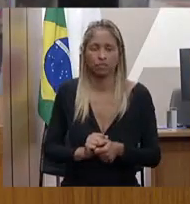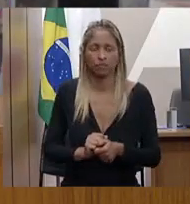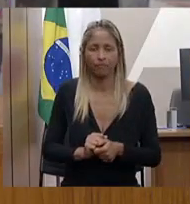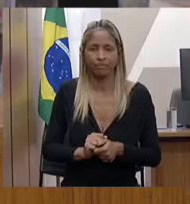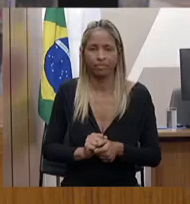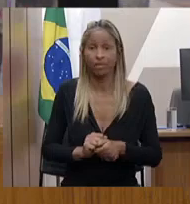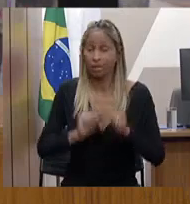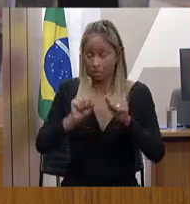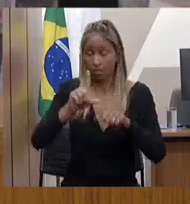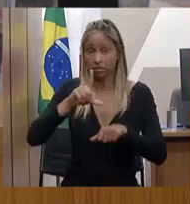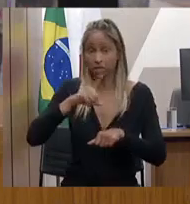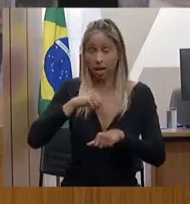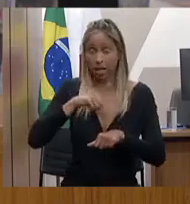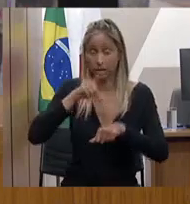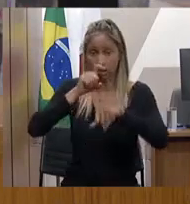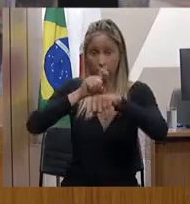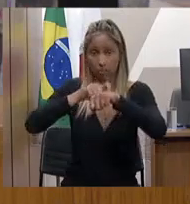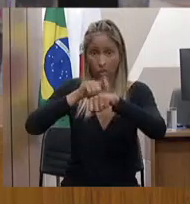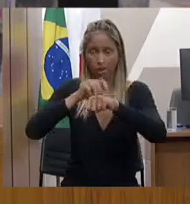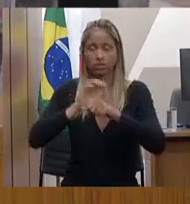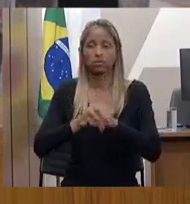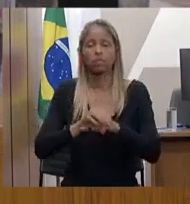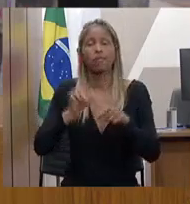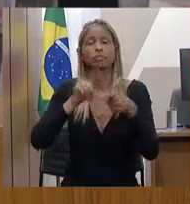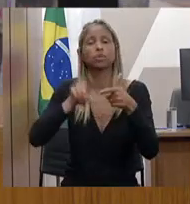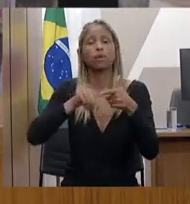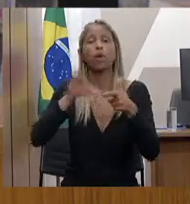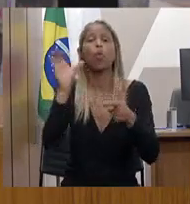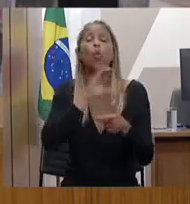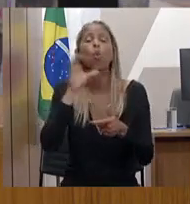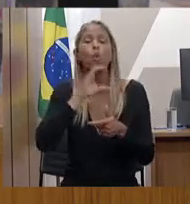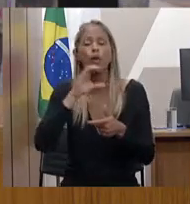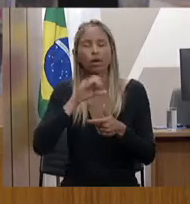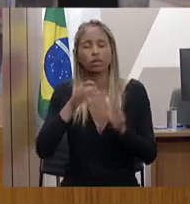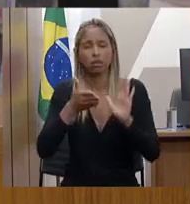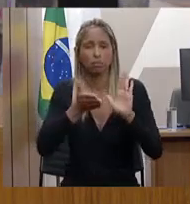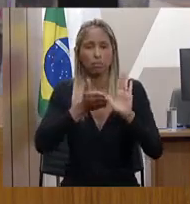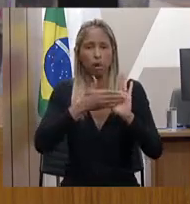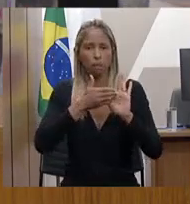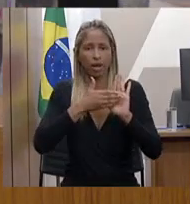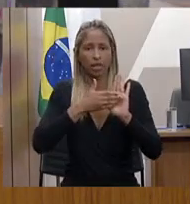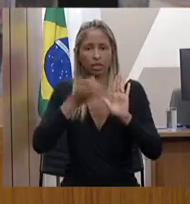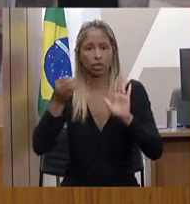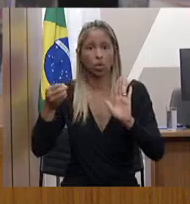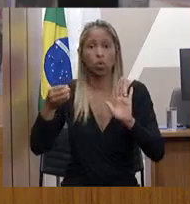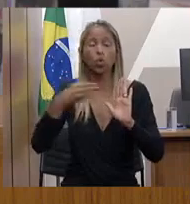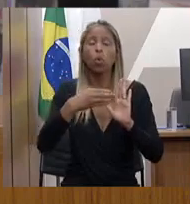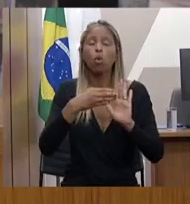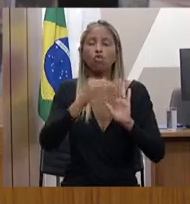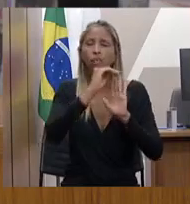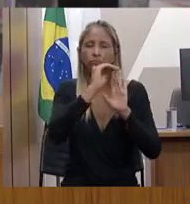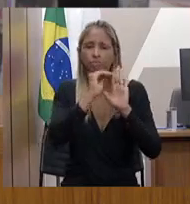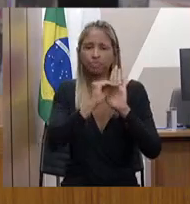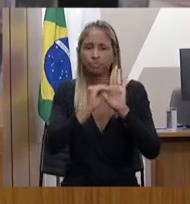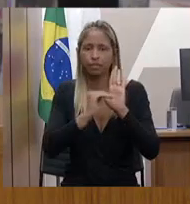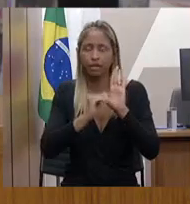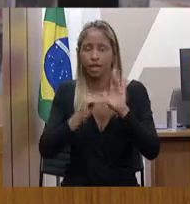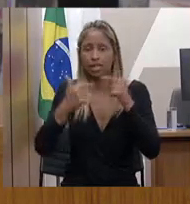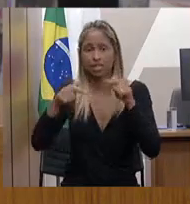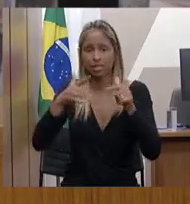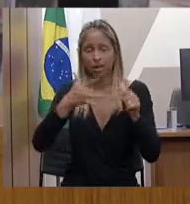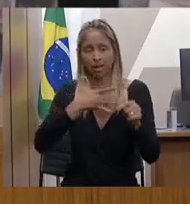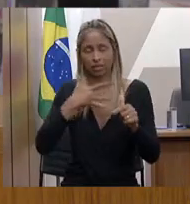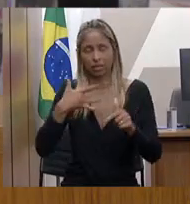há nesse momento né Entre esses problemas mais urgentes a uma proposta de um novo organograma da saúde do trabalhador